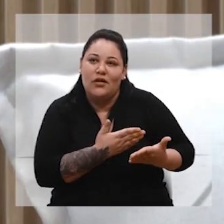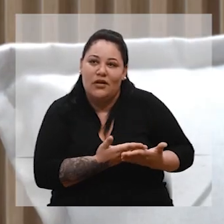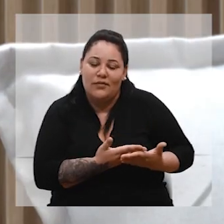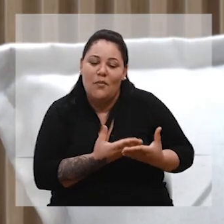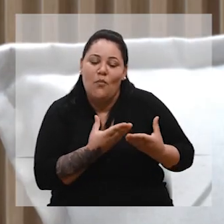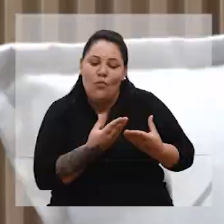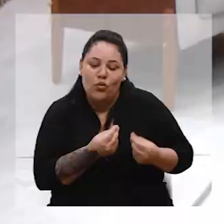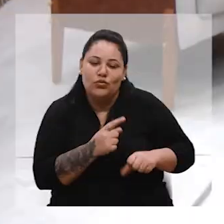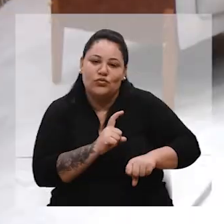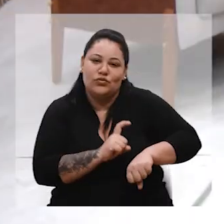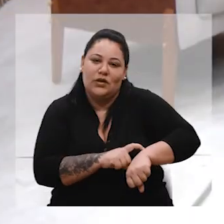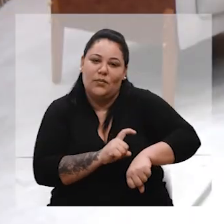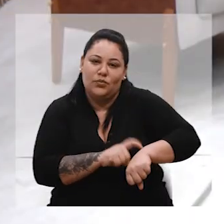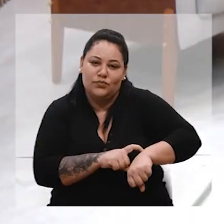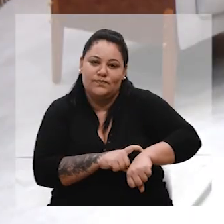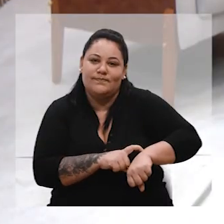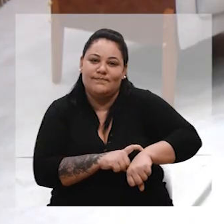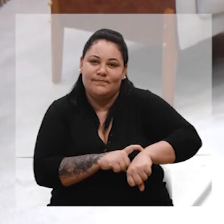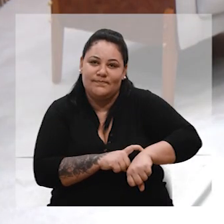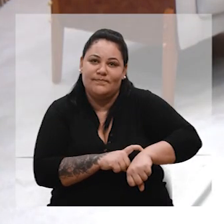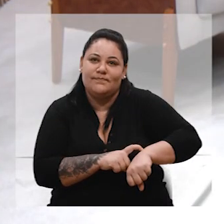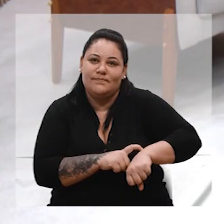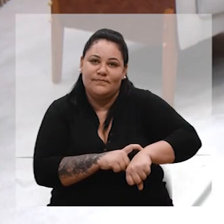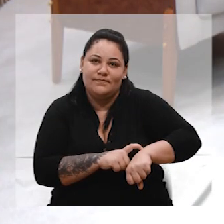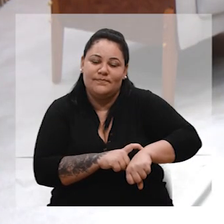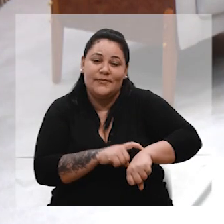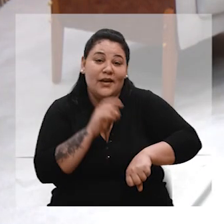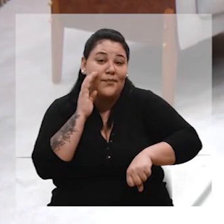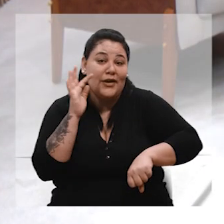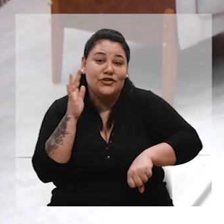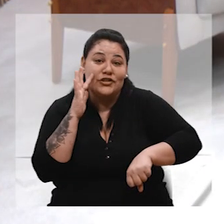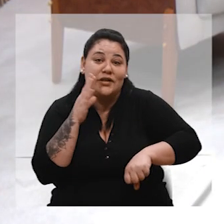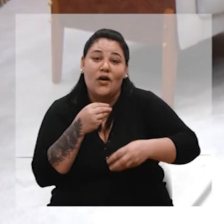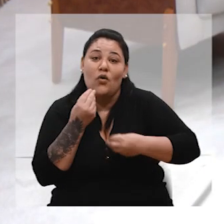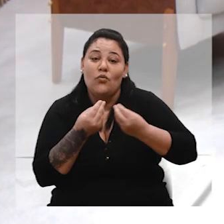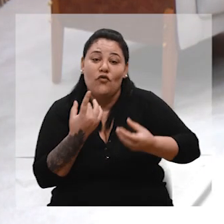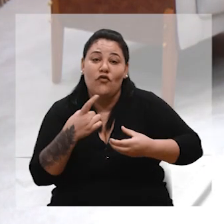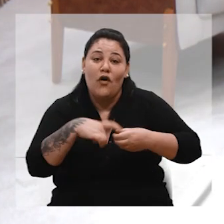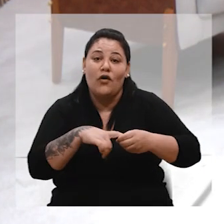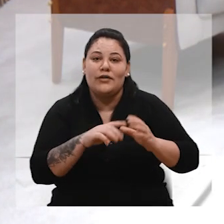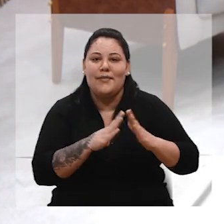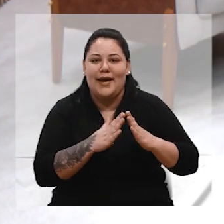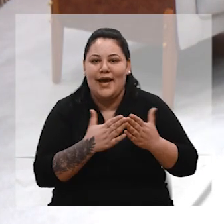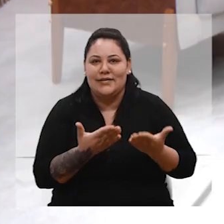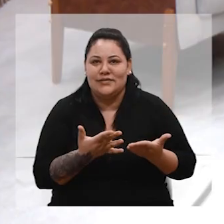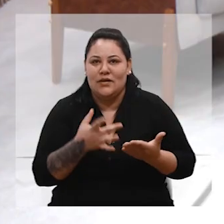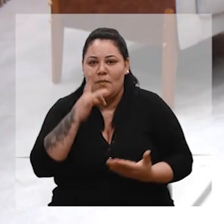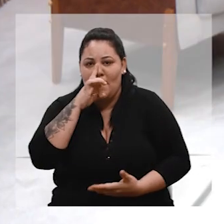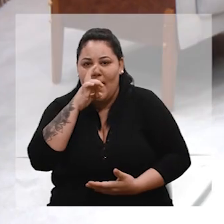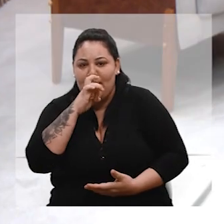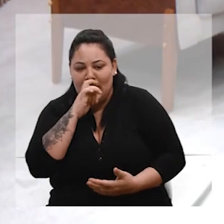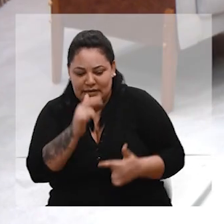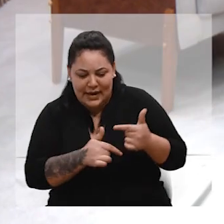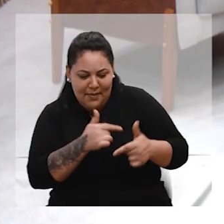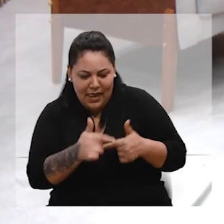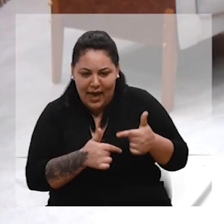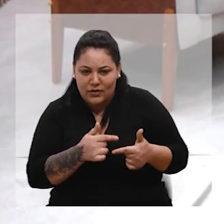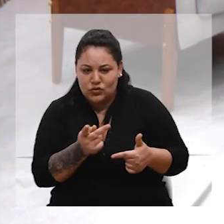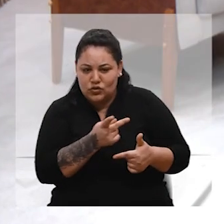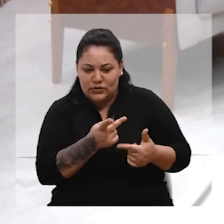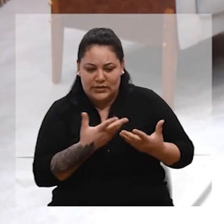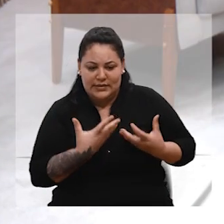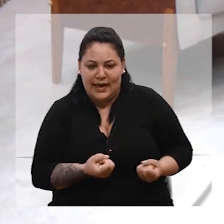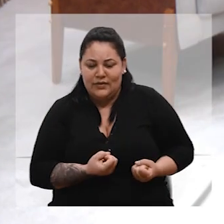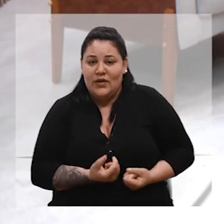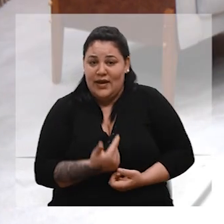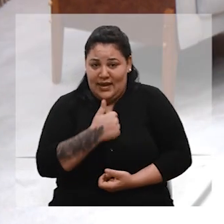na escola. É um tempo enorme. E tu sabes? Imagina como é que chega essa criança em casa, né? E a mãe e o pai